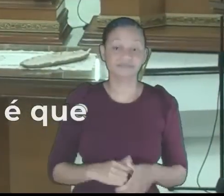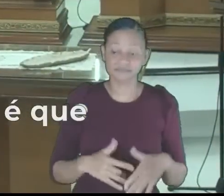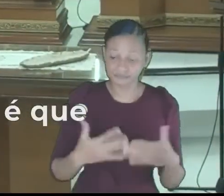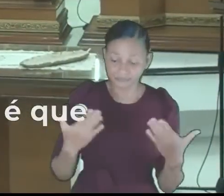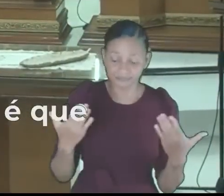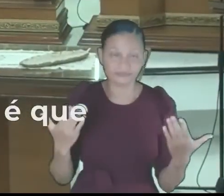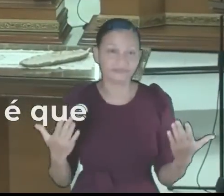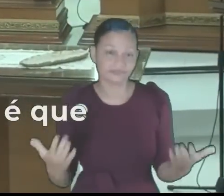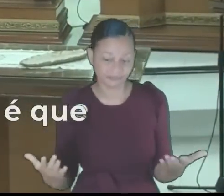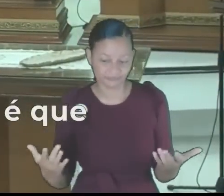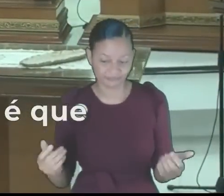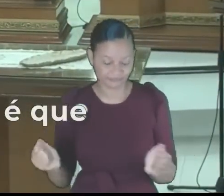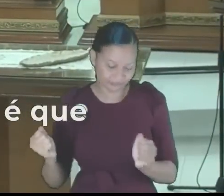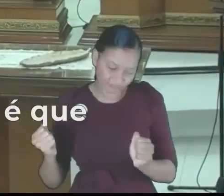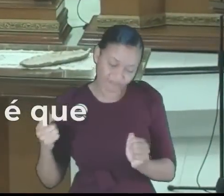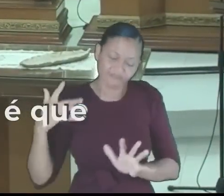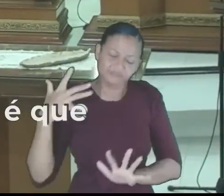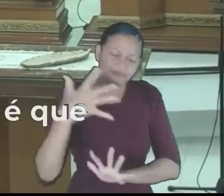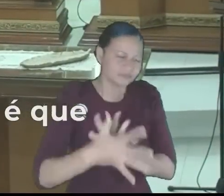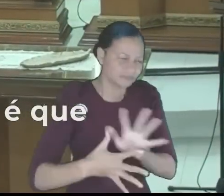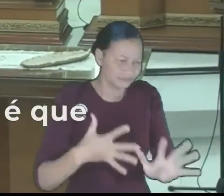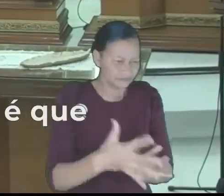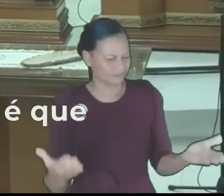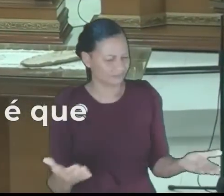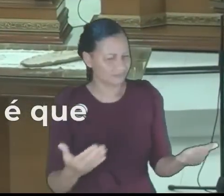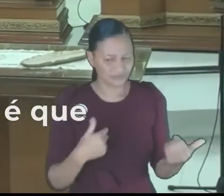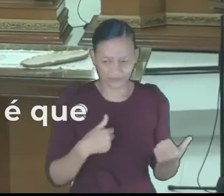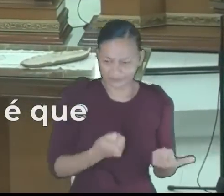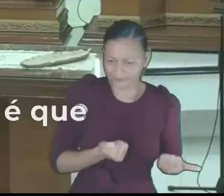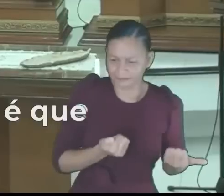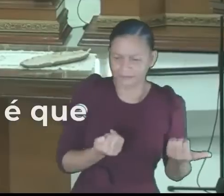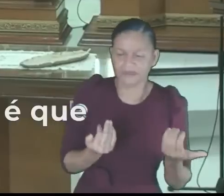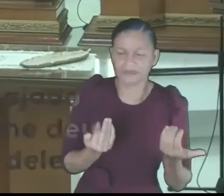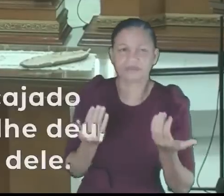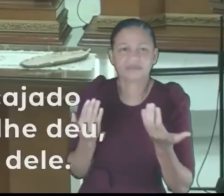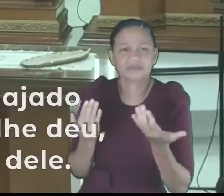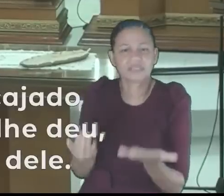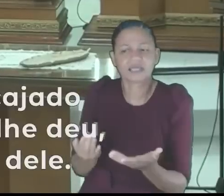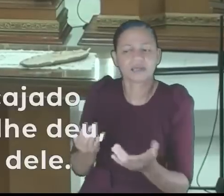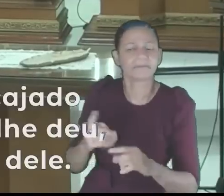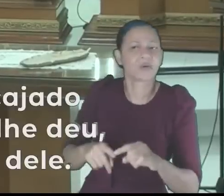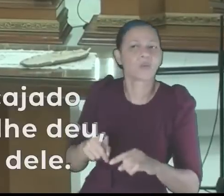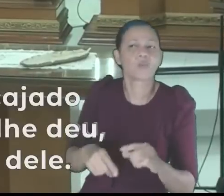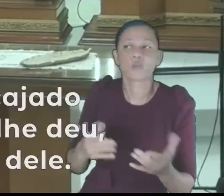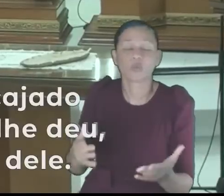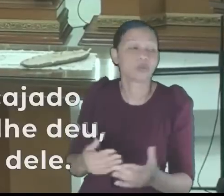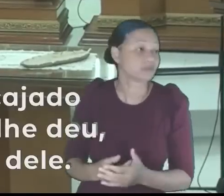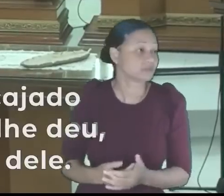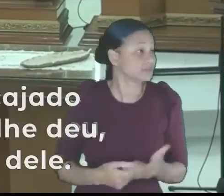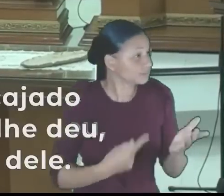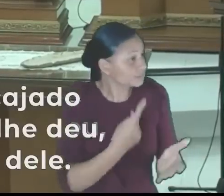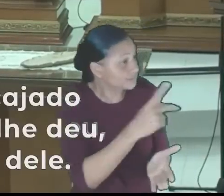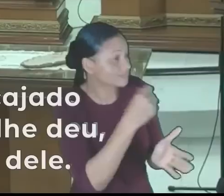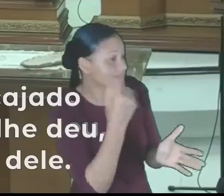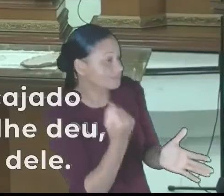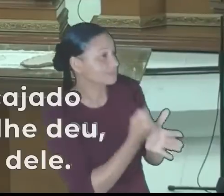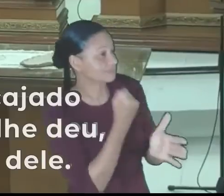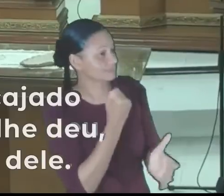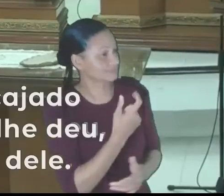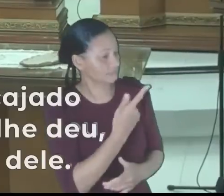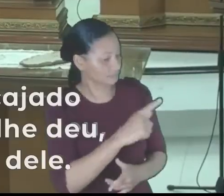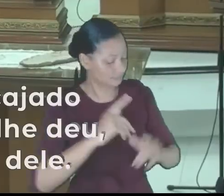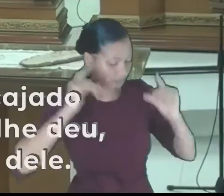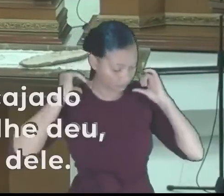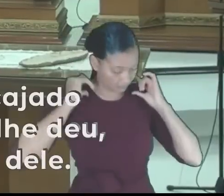Então ele disse: que penhor é o que te... E ela disse: o teu selo e o teu